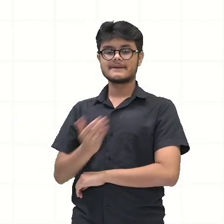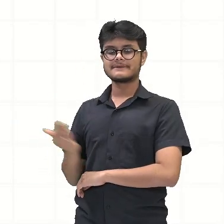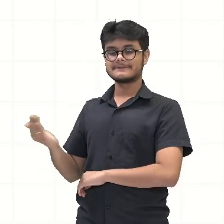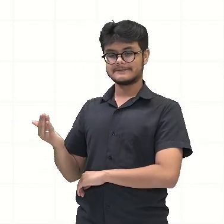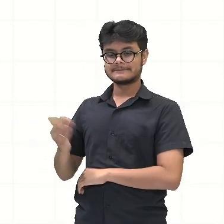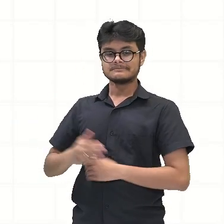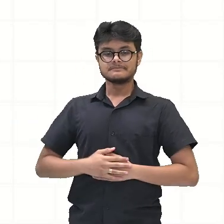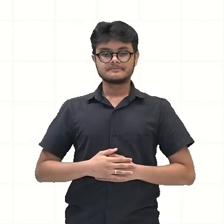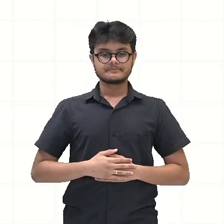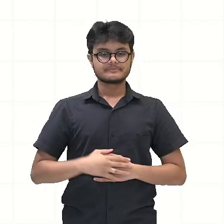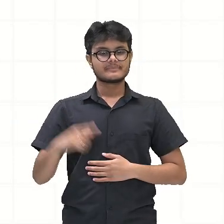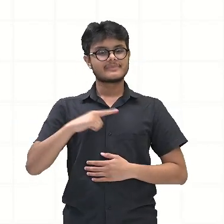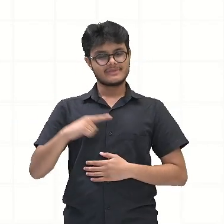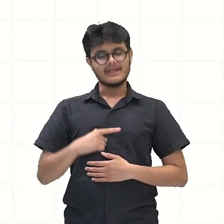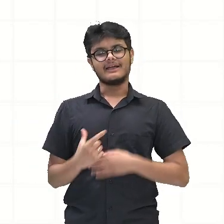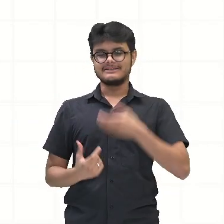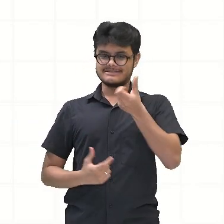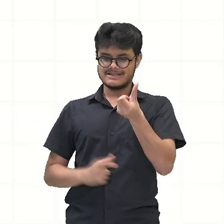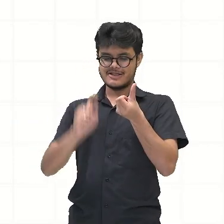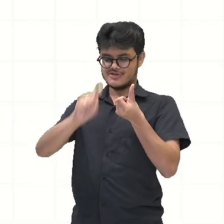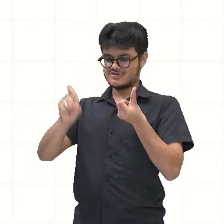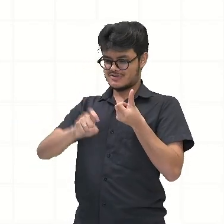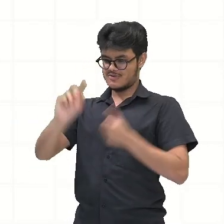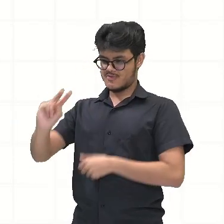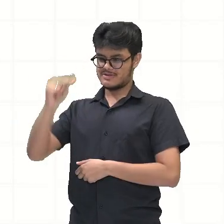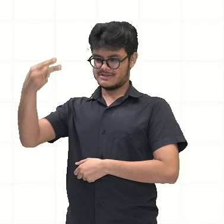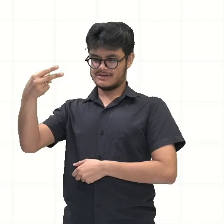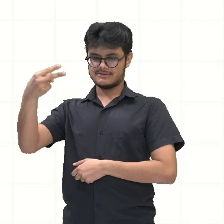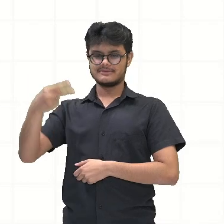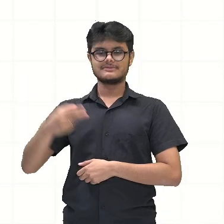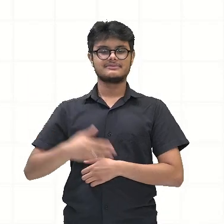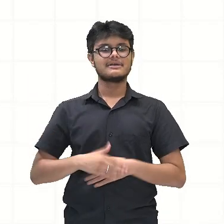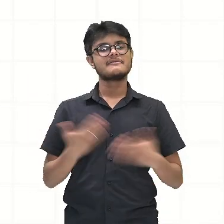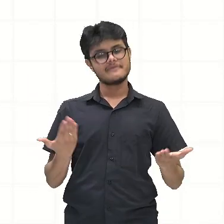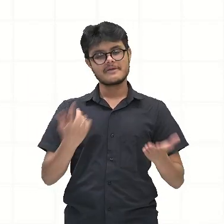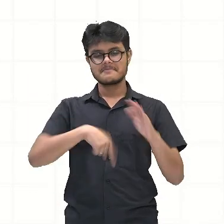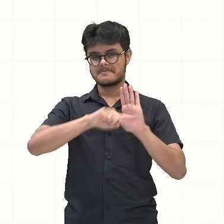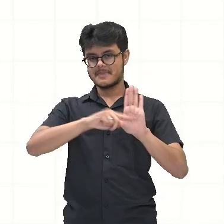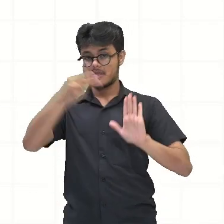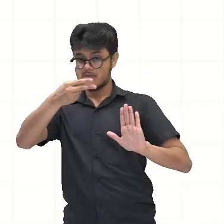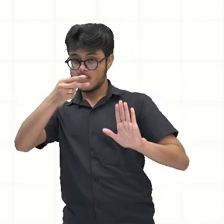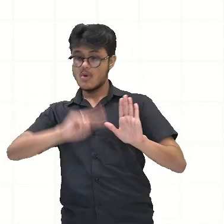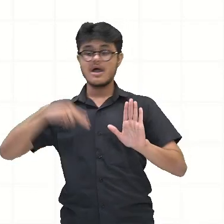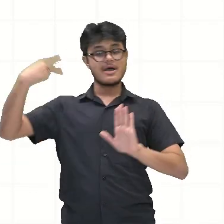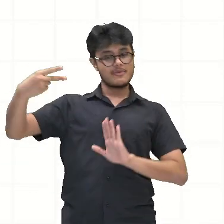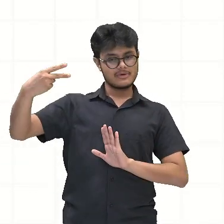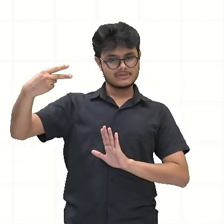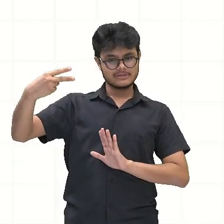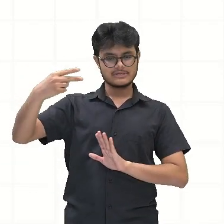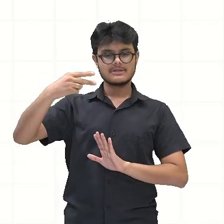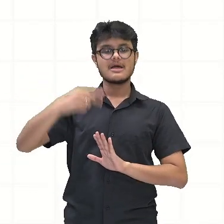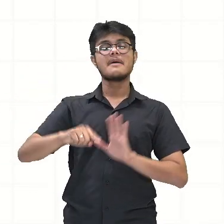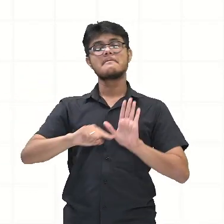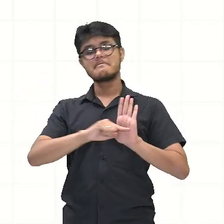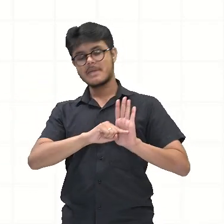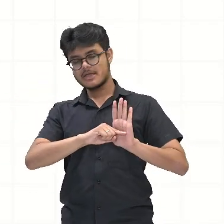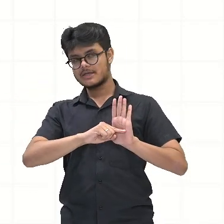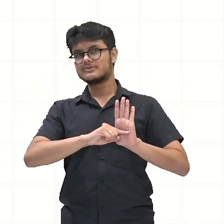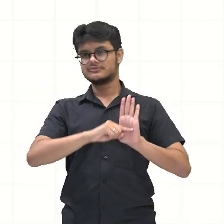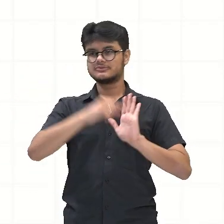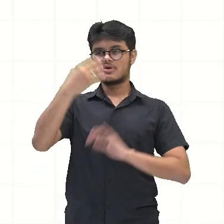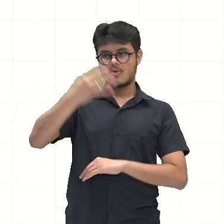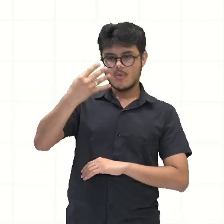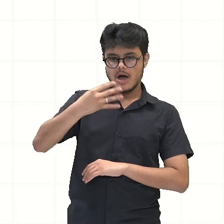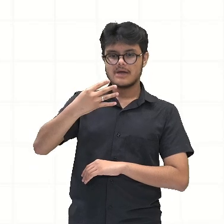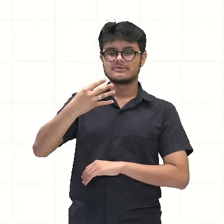é x ao quadrado, então vai ficar menos 2 ao quadrado. Depois, vai ficar menos 4 vezes x. Quanto